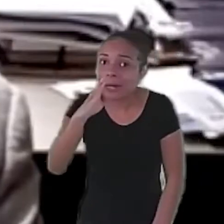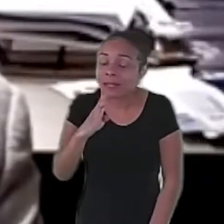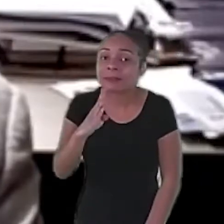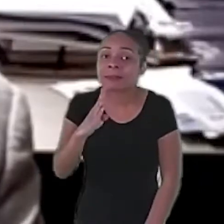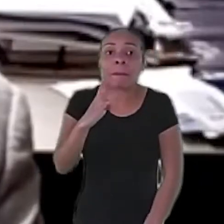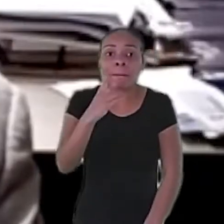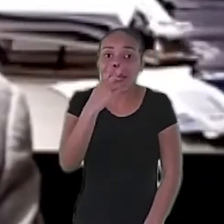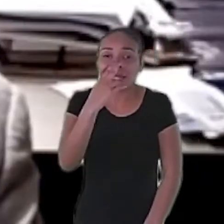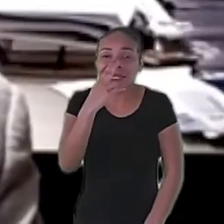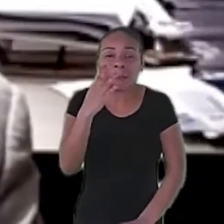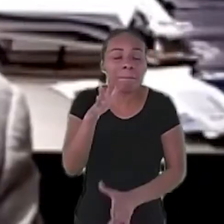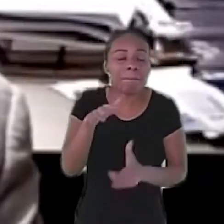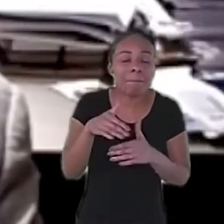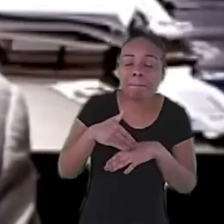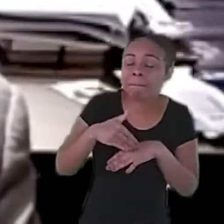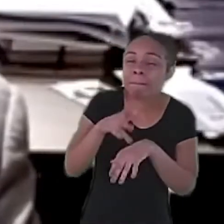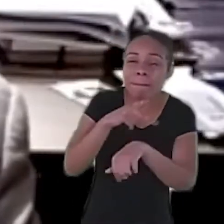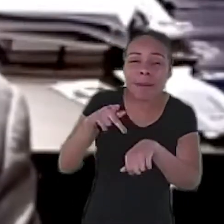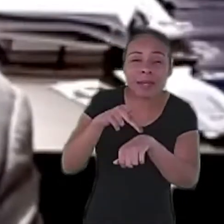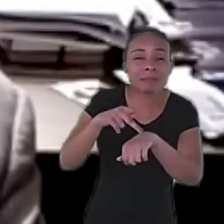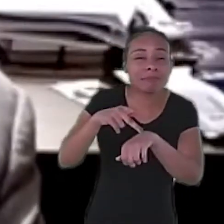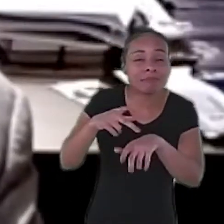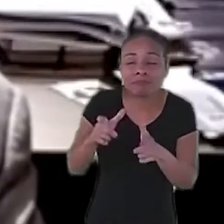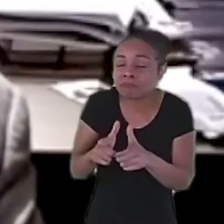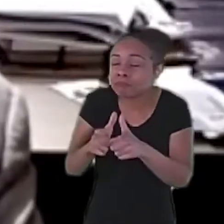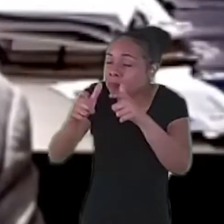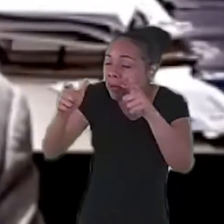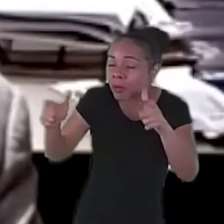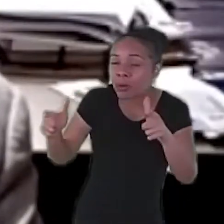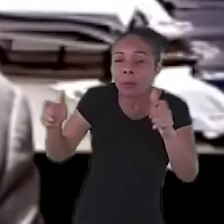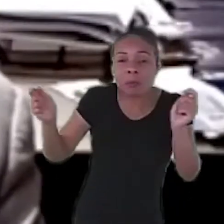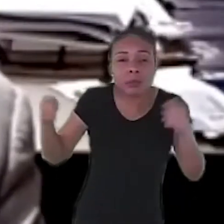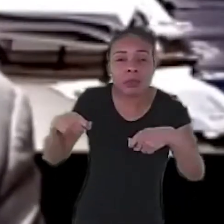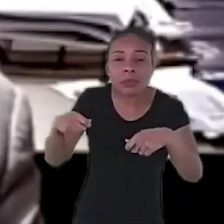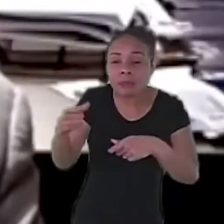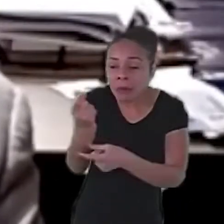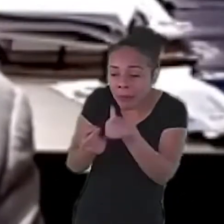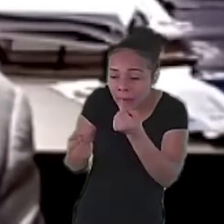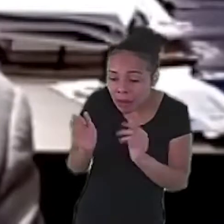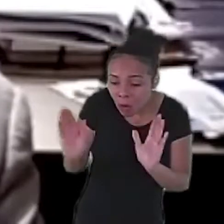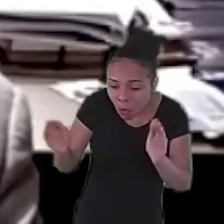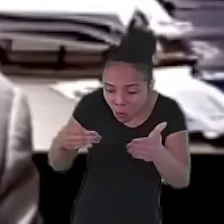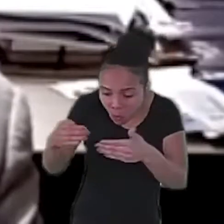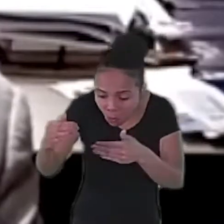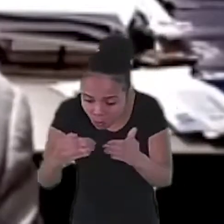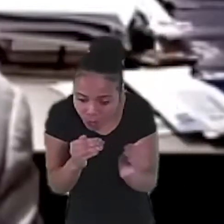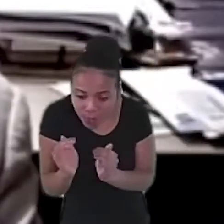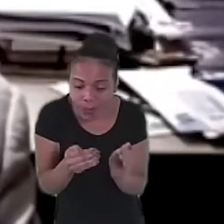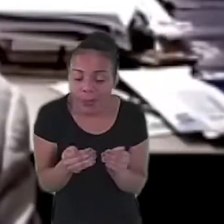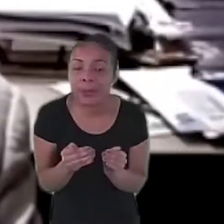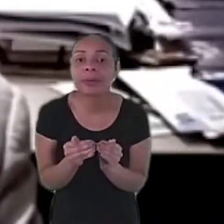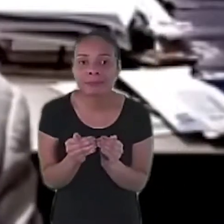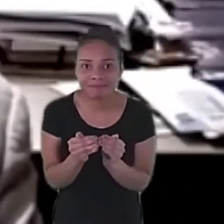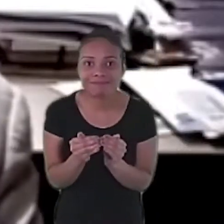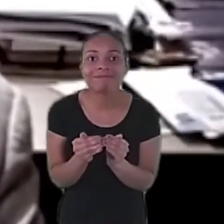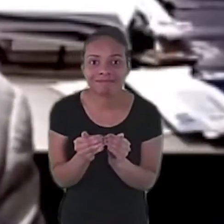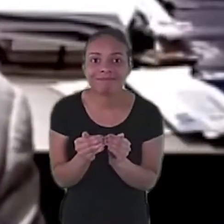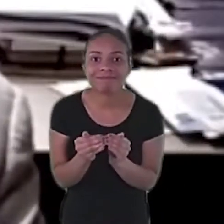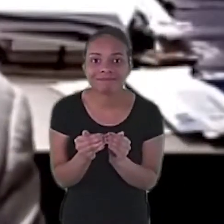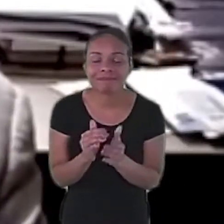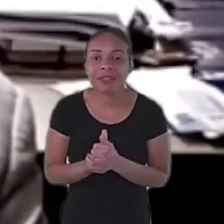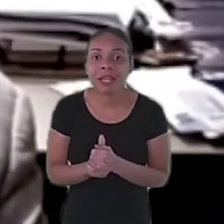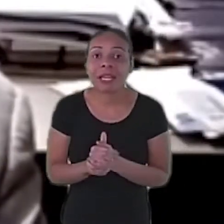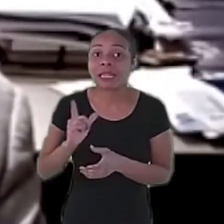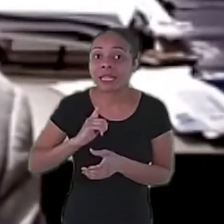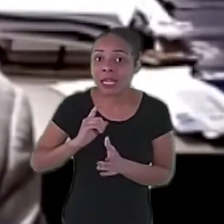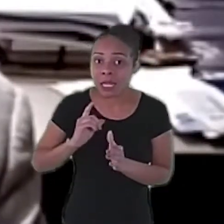no mundo. Você toma os dados, e o livro tem esses indicadores, a participação do 1% mais